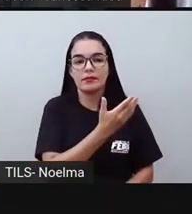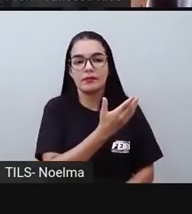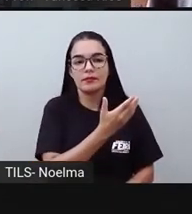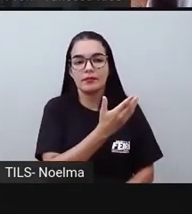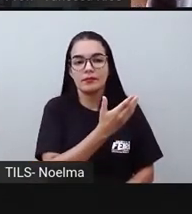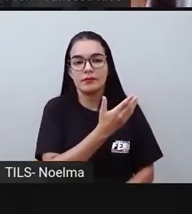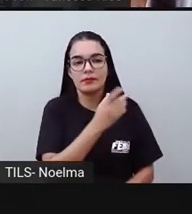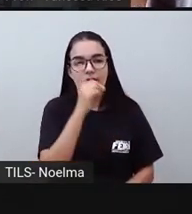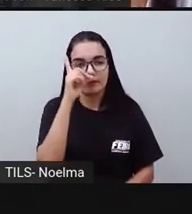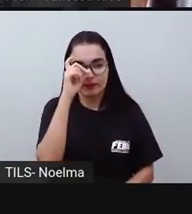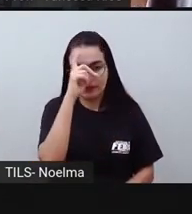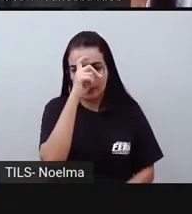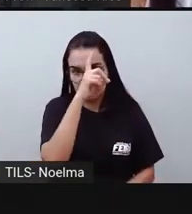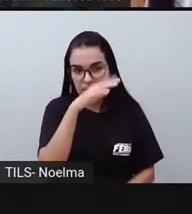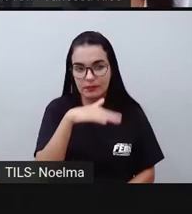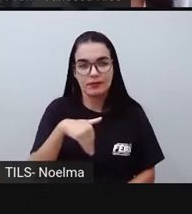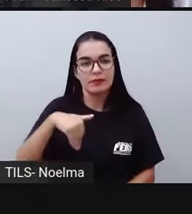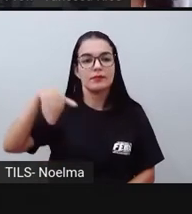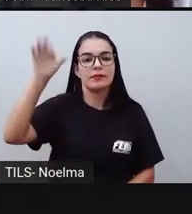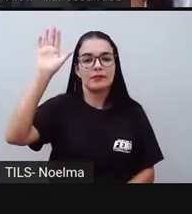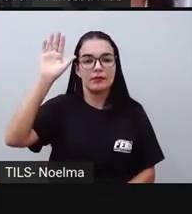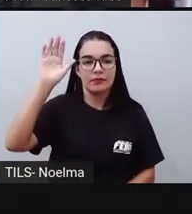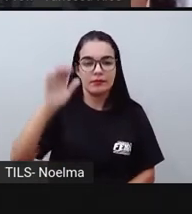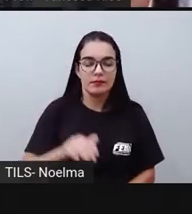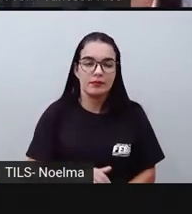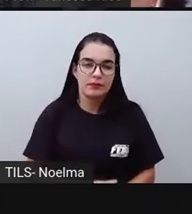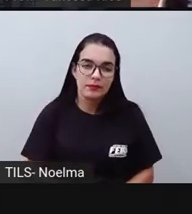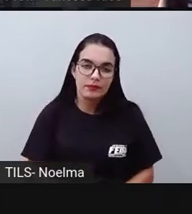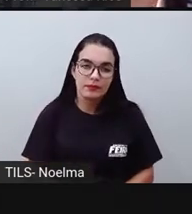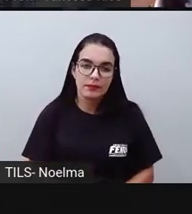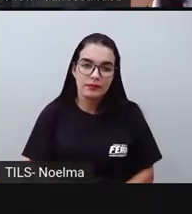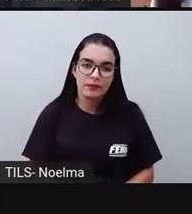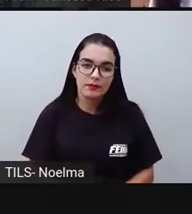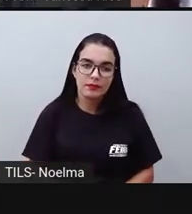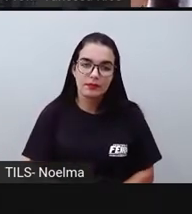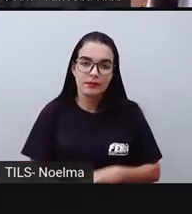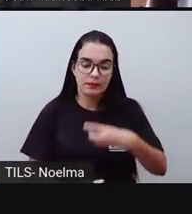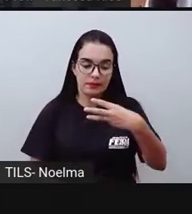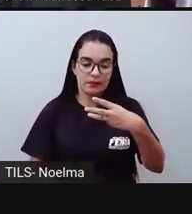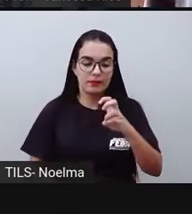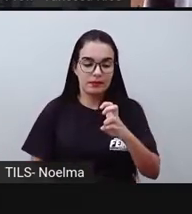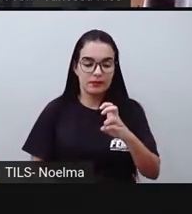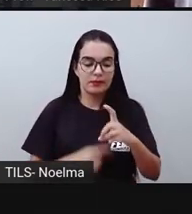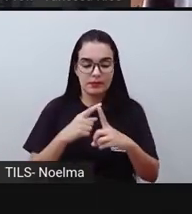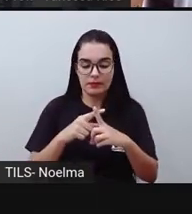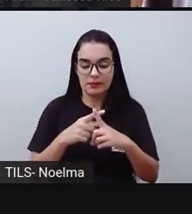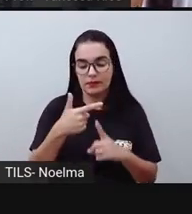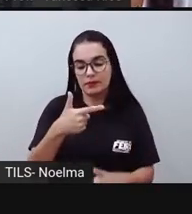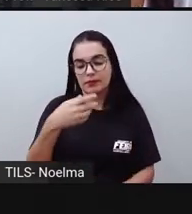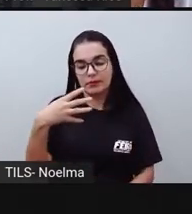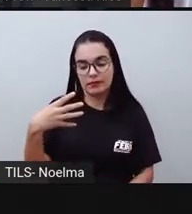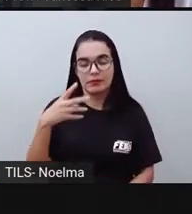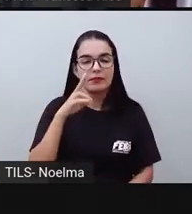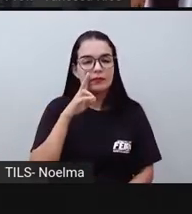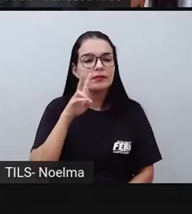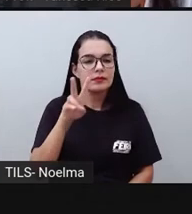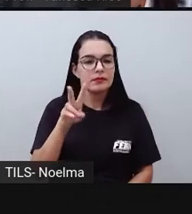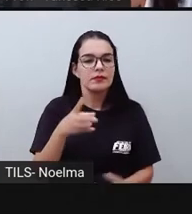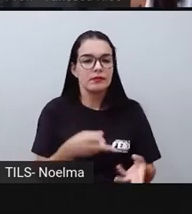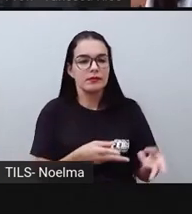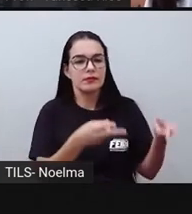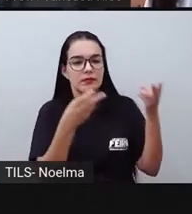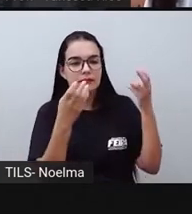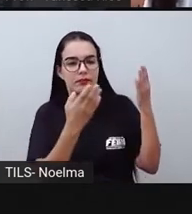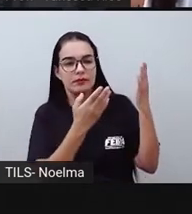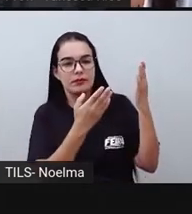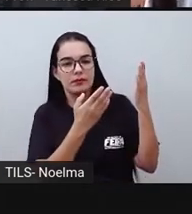de complexidade, um pouquinho mais de dificuldade. Nós temos aí 35 vezes 24. Qual é o